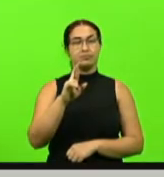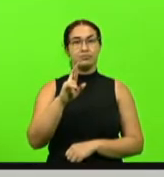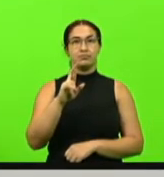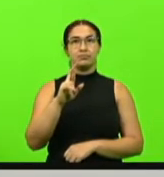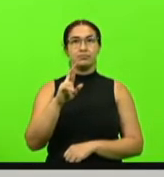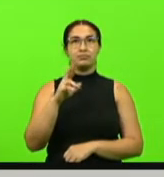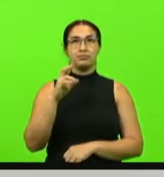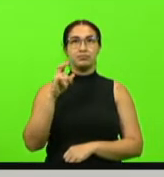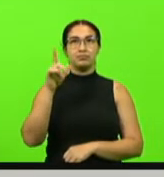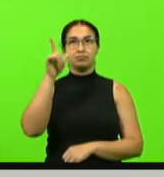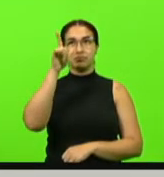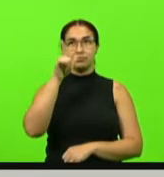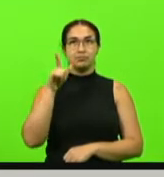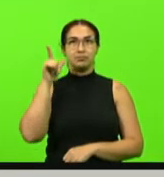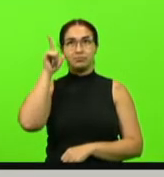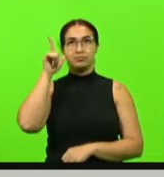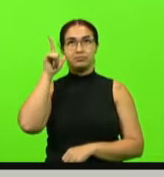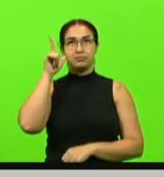deputado Laércio Schuster.